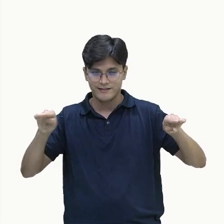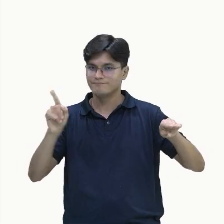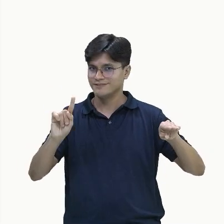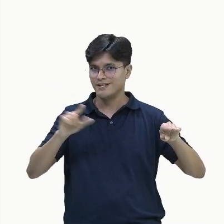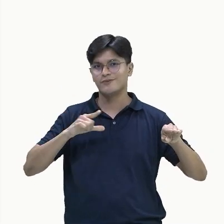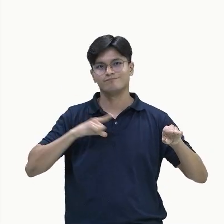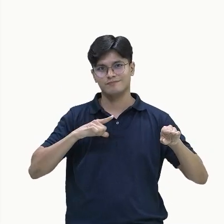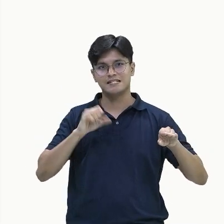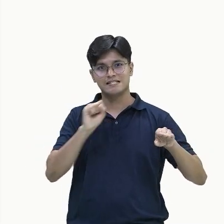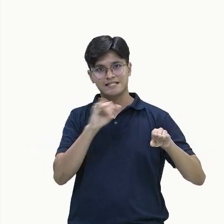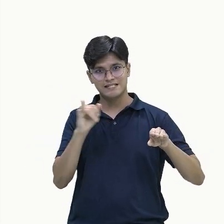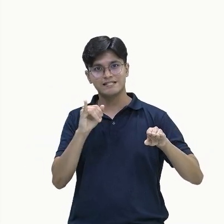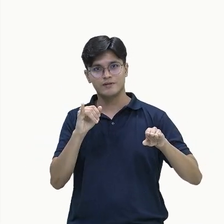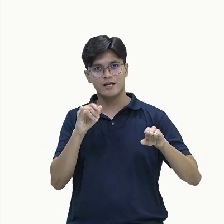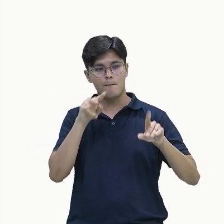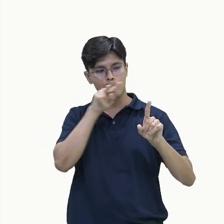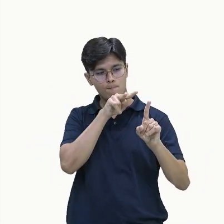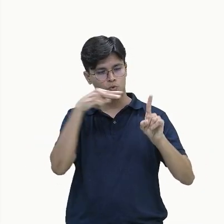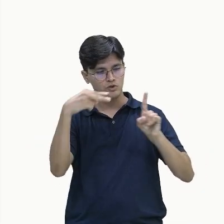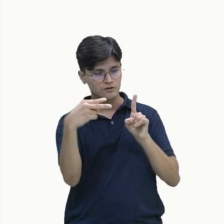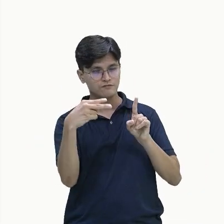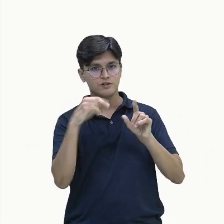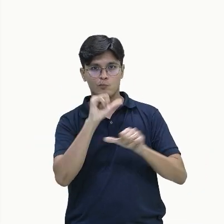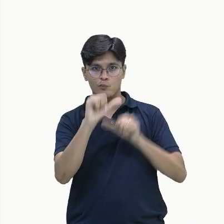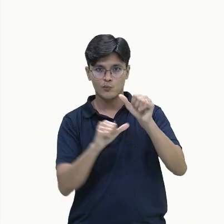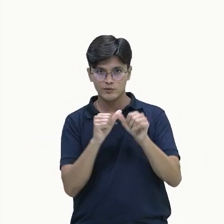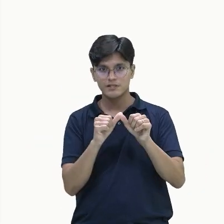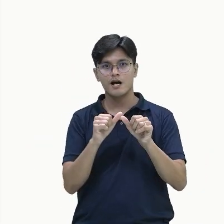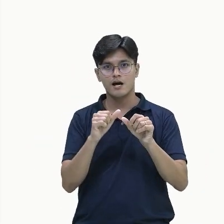analisar, a gente vai verificar que